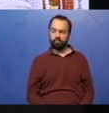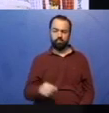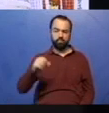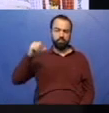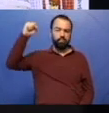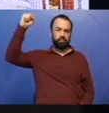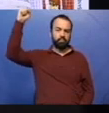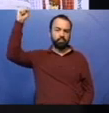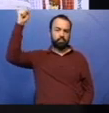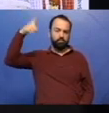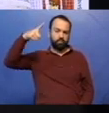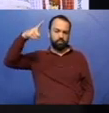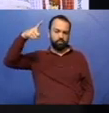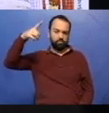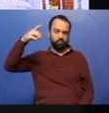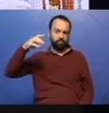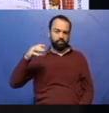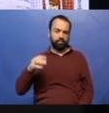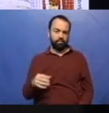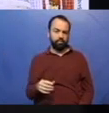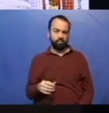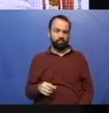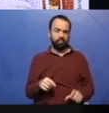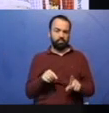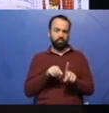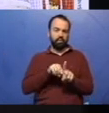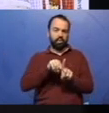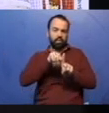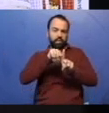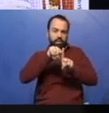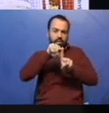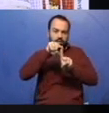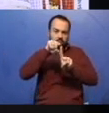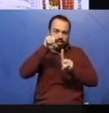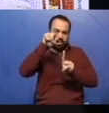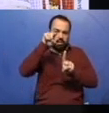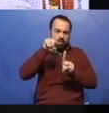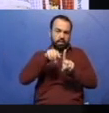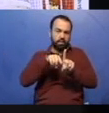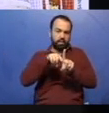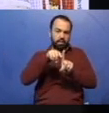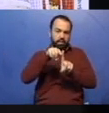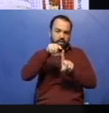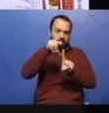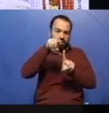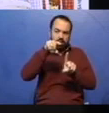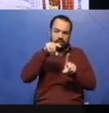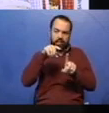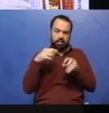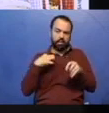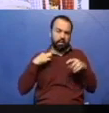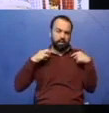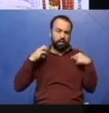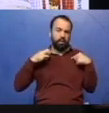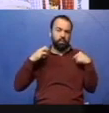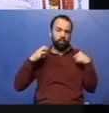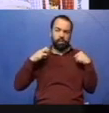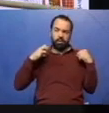Olha lá. Porque o calor do sol, lembra do secador do cabelo lá que eu expliquei? O calor do